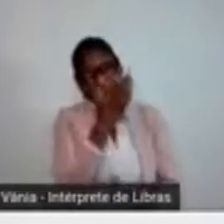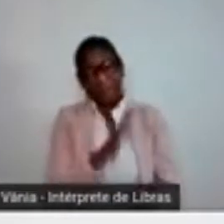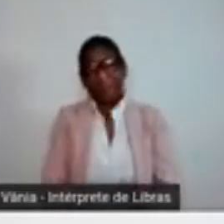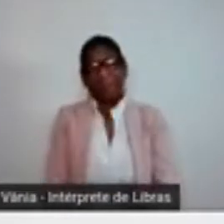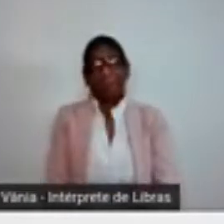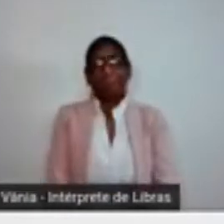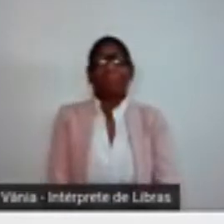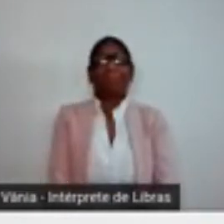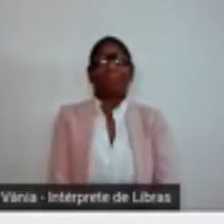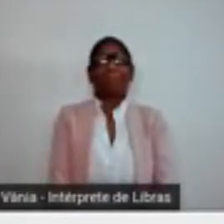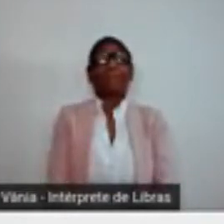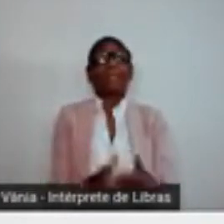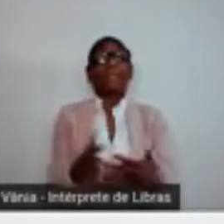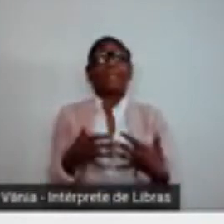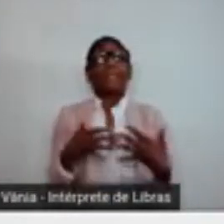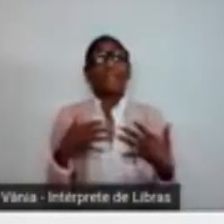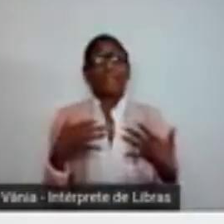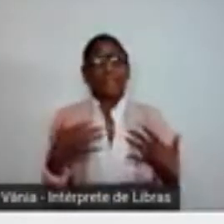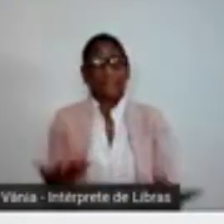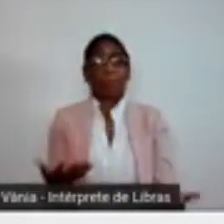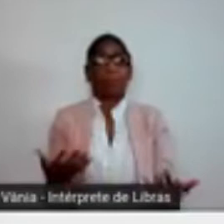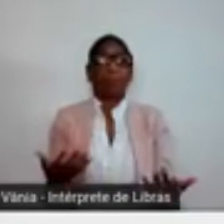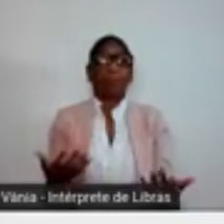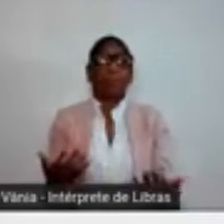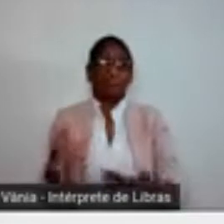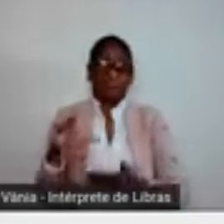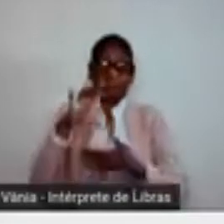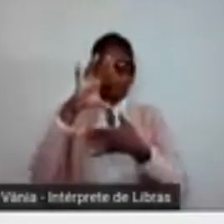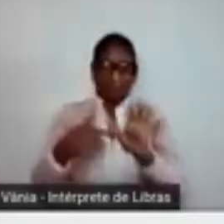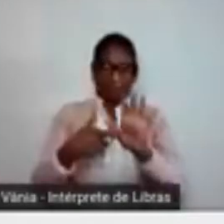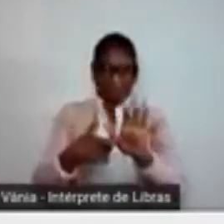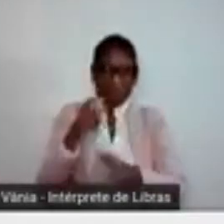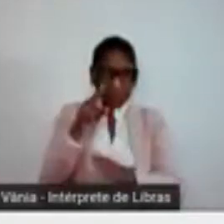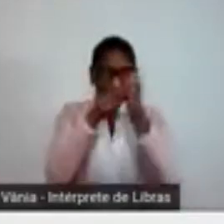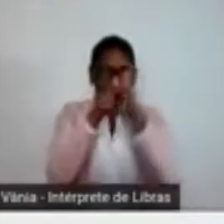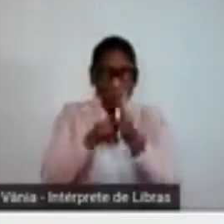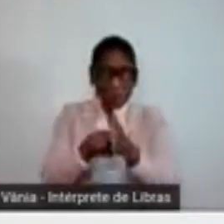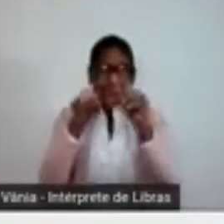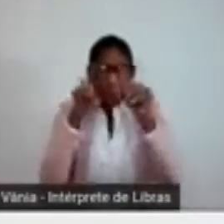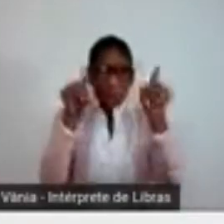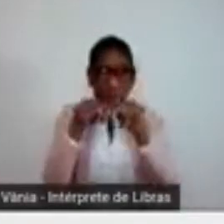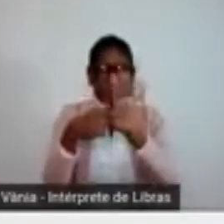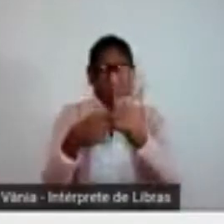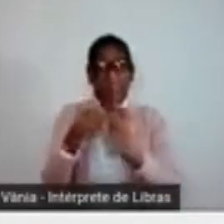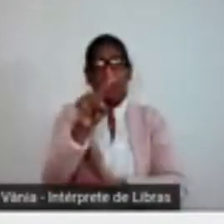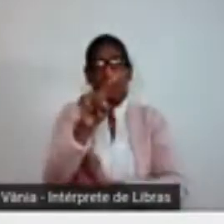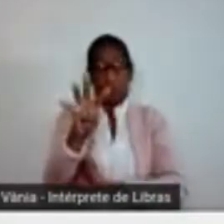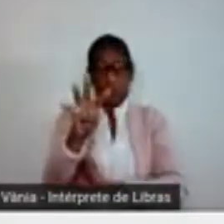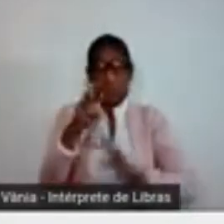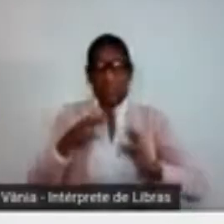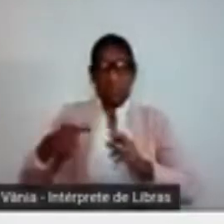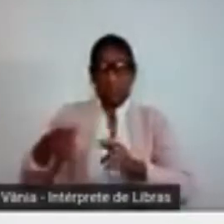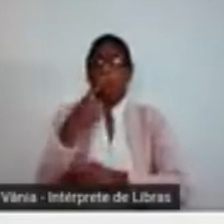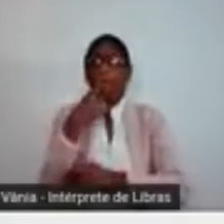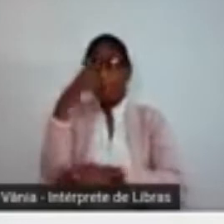A gente tinha, então, só para considerar aqui, né, que após a apuração dos recursos, está ali no quadradinho embaixo, são 14 regiões de bandeira